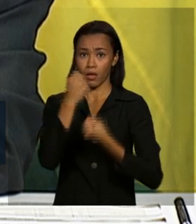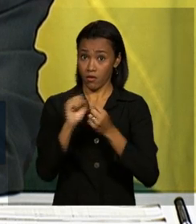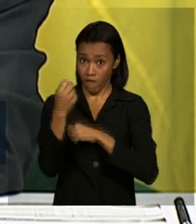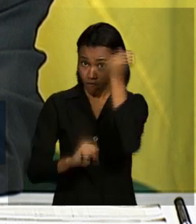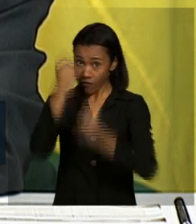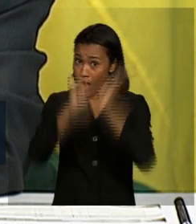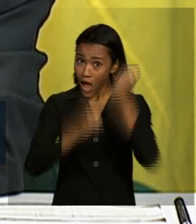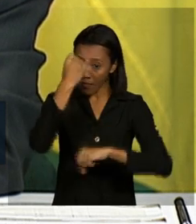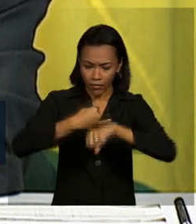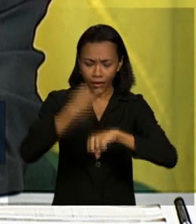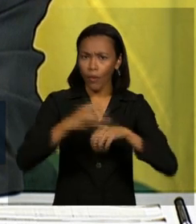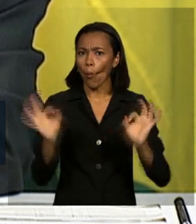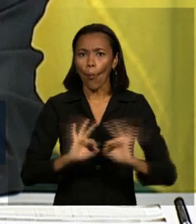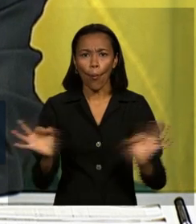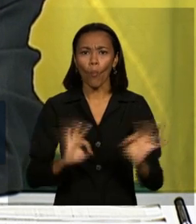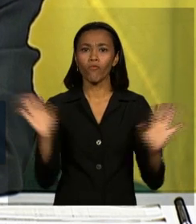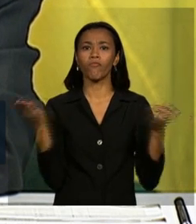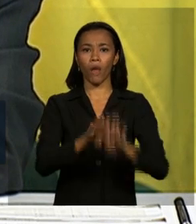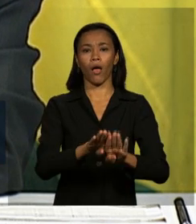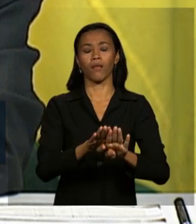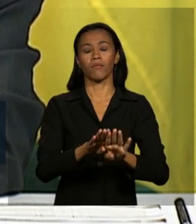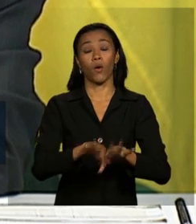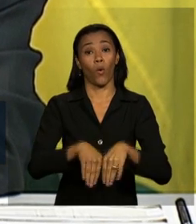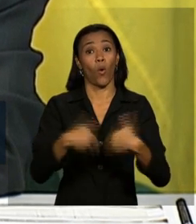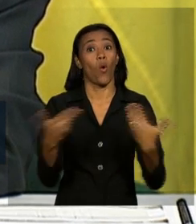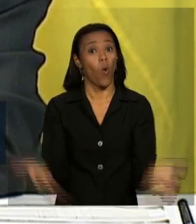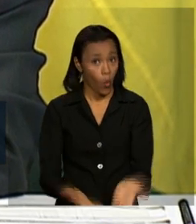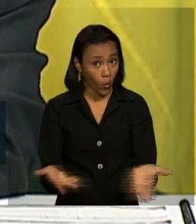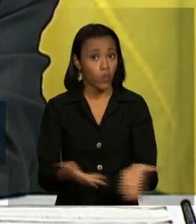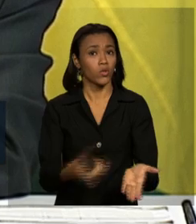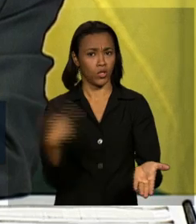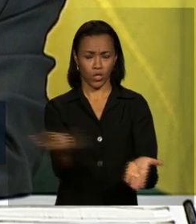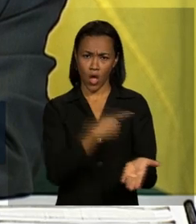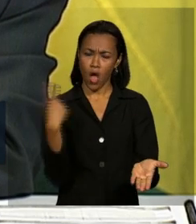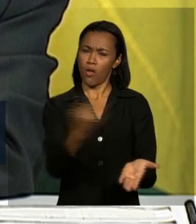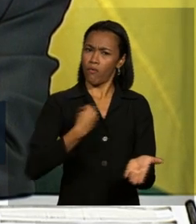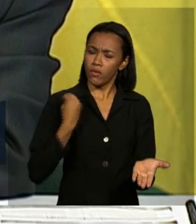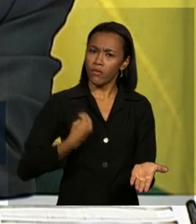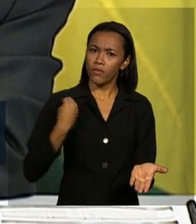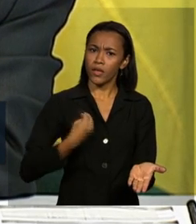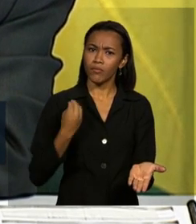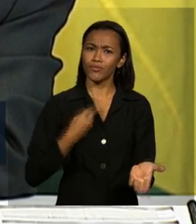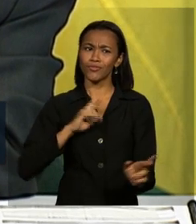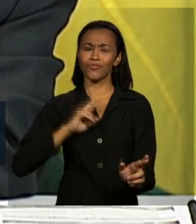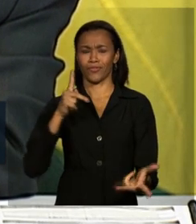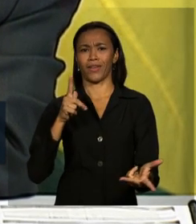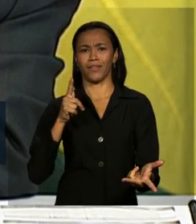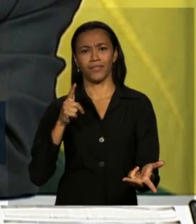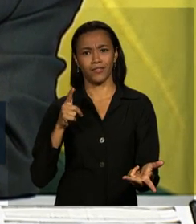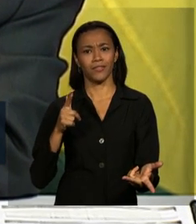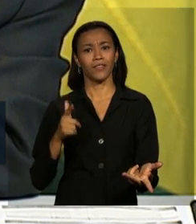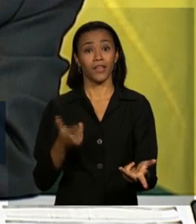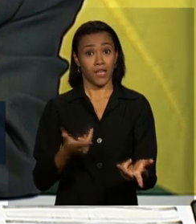Ferroviária fecharam as portas hoje nós vivemos um caminho inverso e